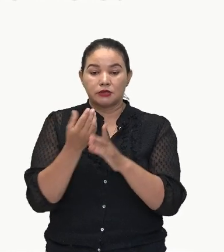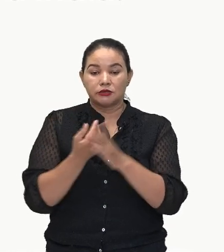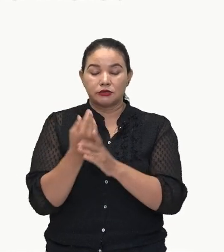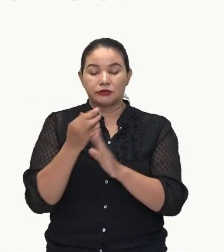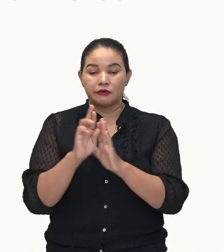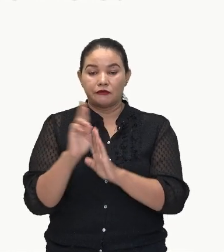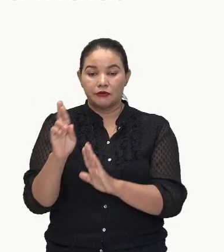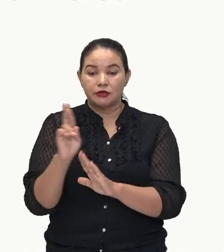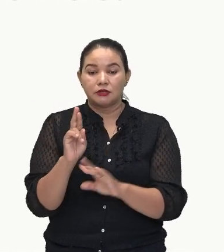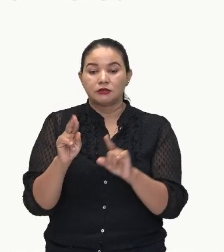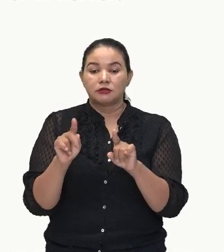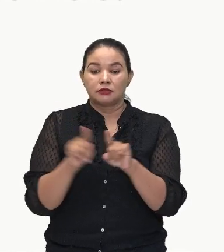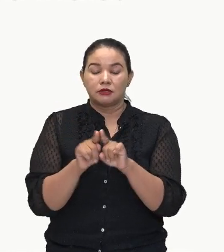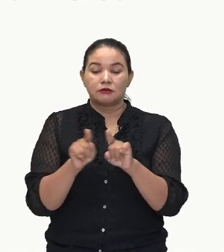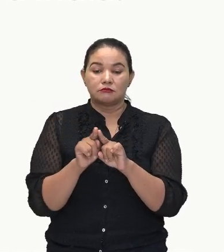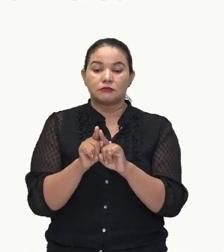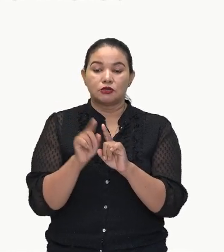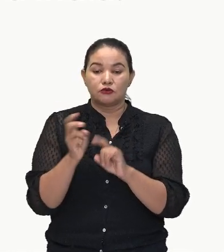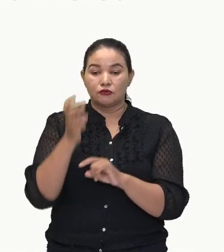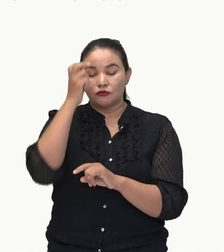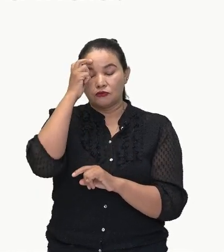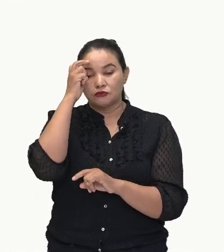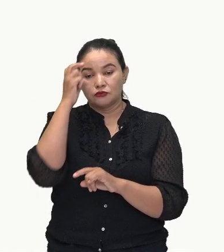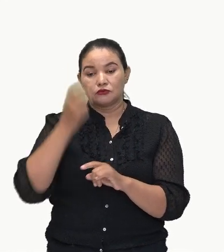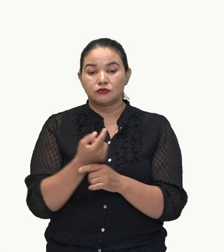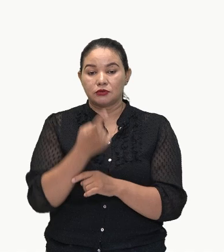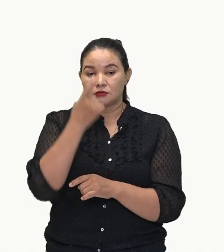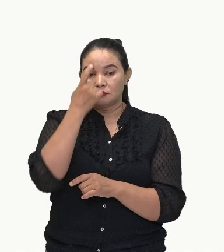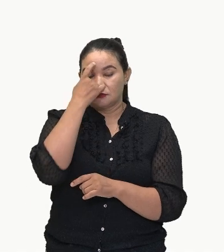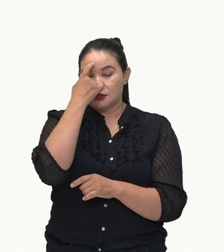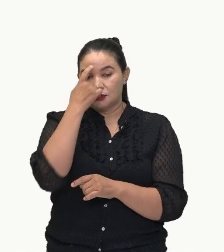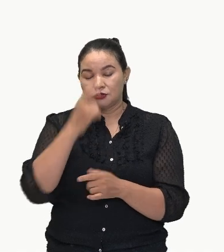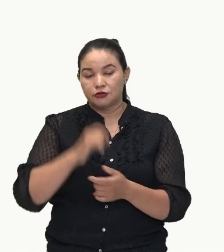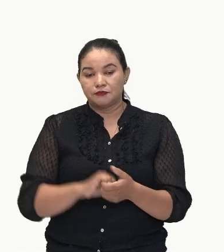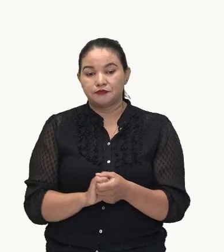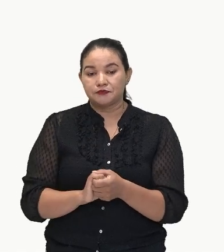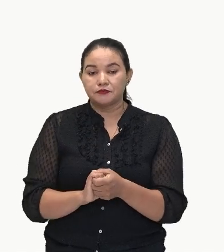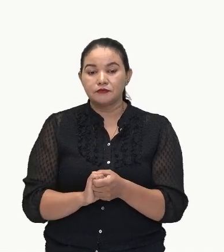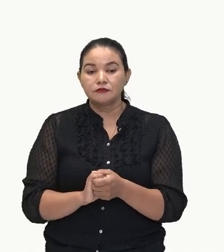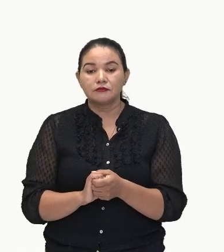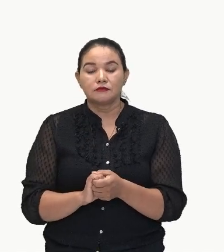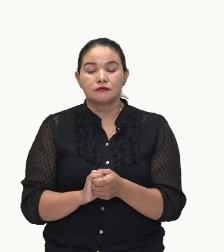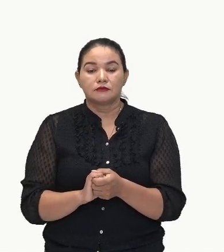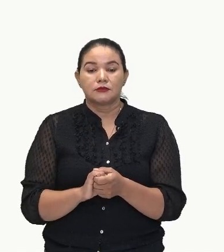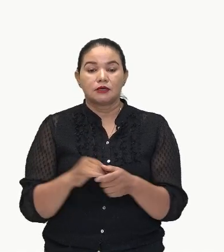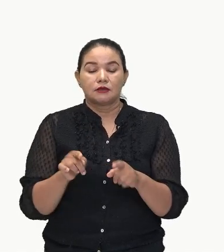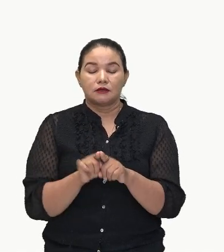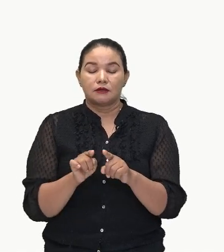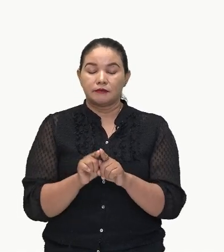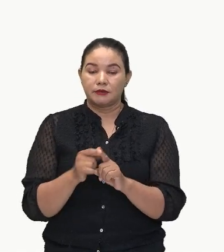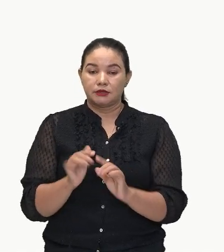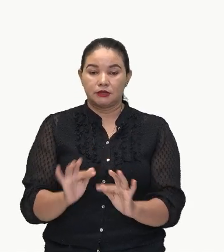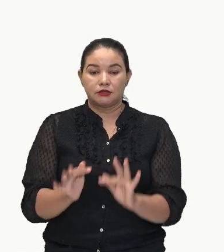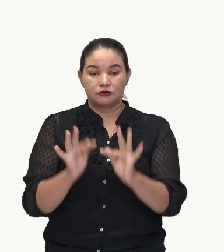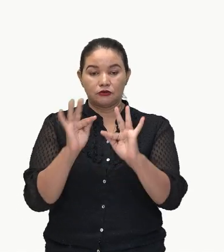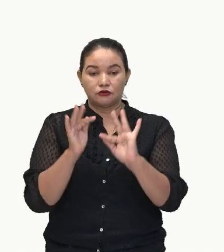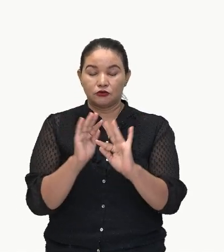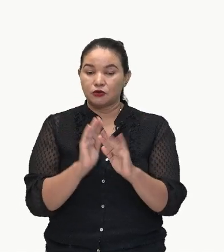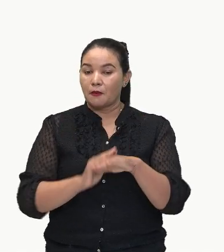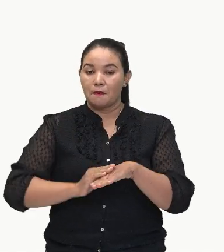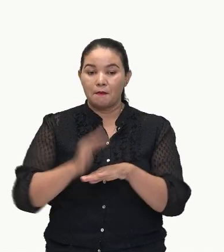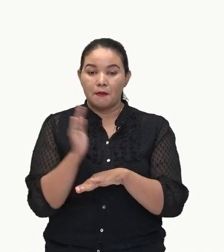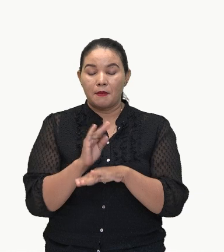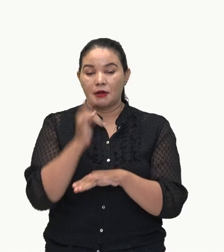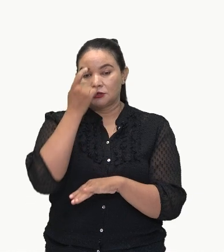de culturas favoráveis à Índia. Falando agora em alta tecnologia, cada vez mais os indianos